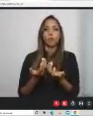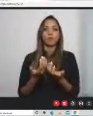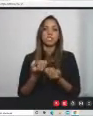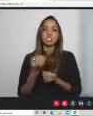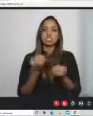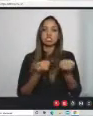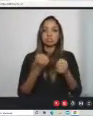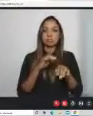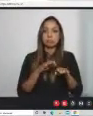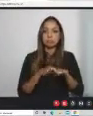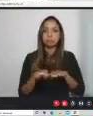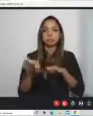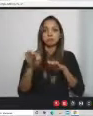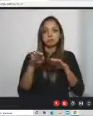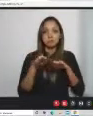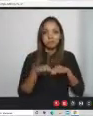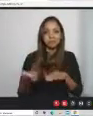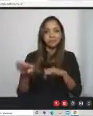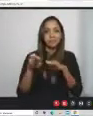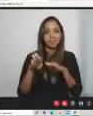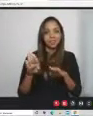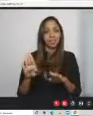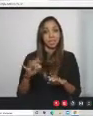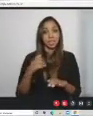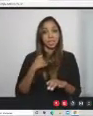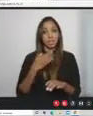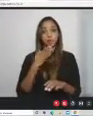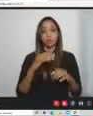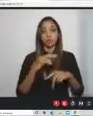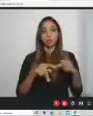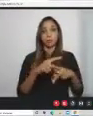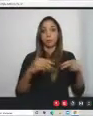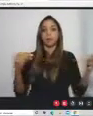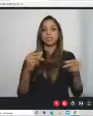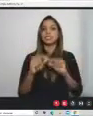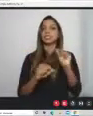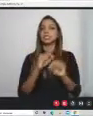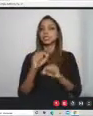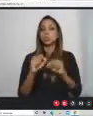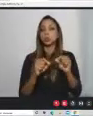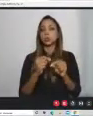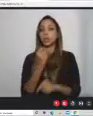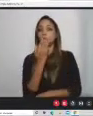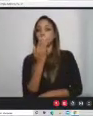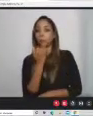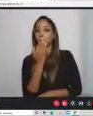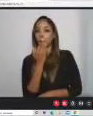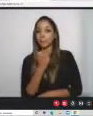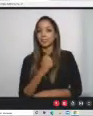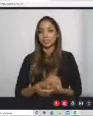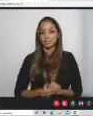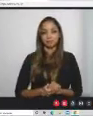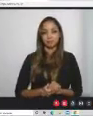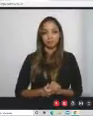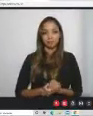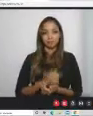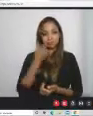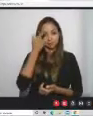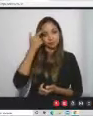eu pedi, que eu solicitei, foi alimentos. E esses alimentos serão